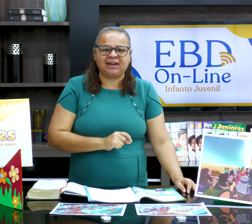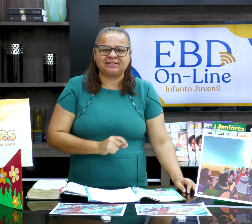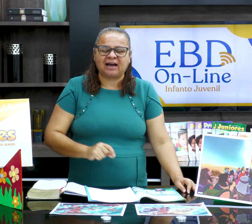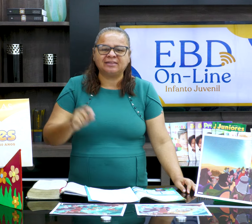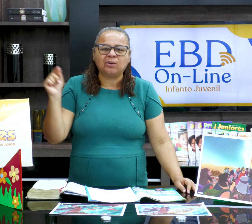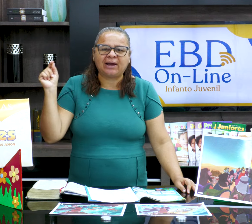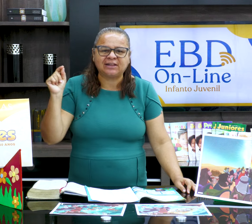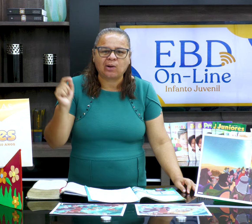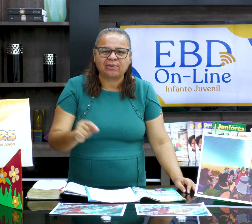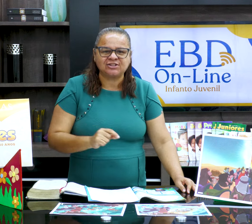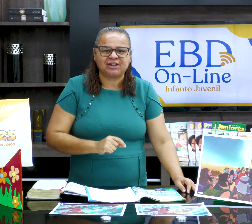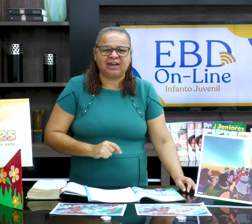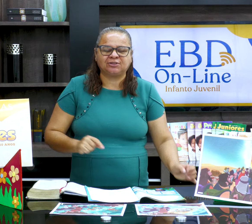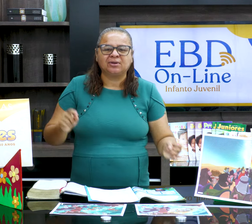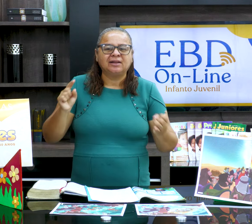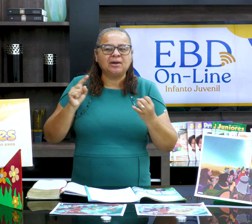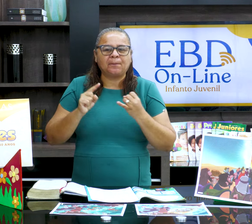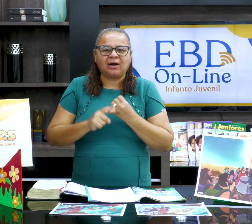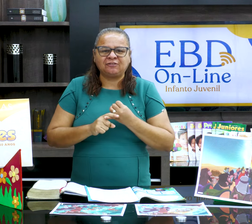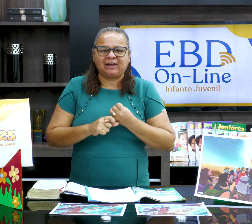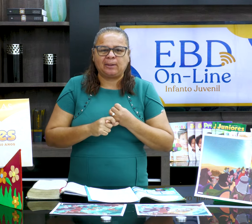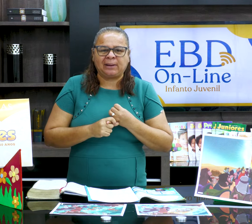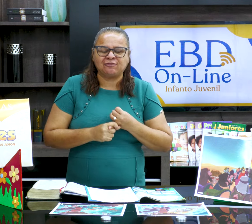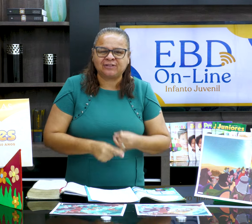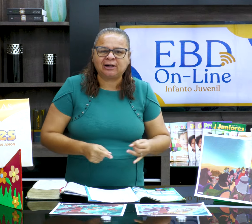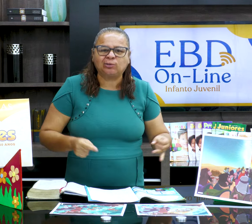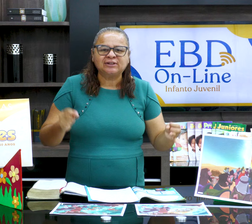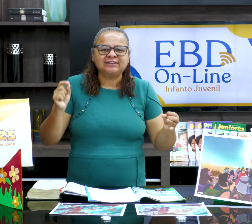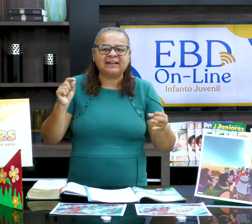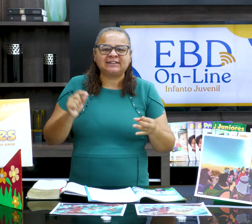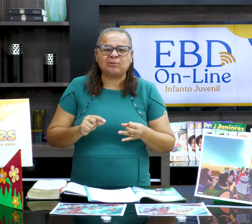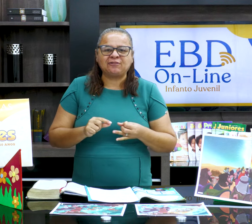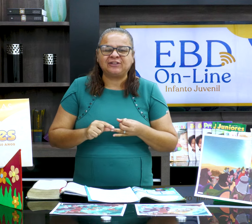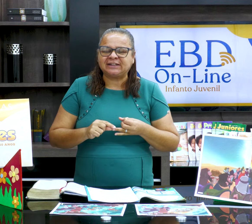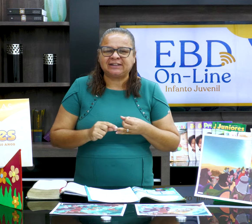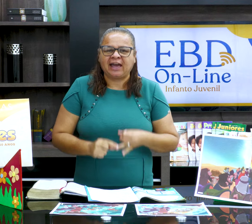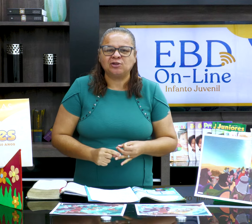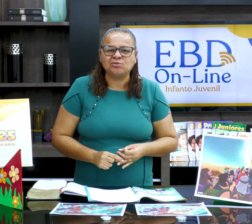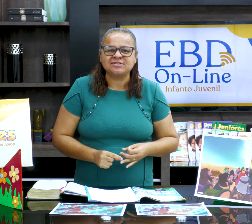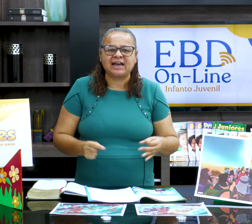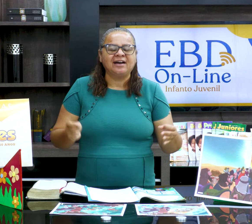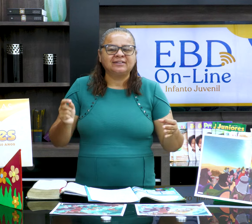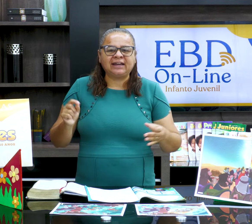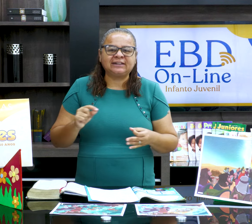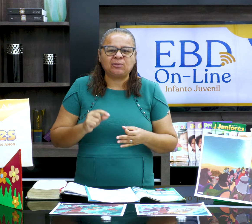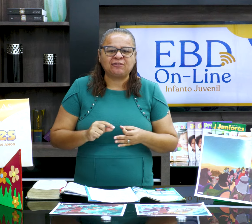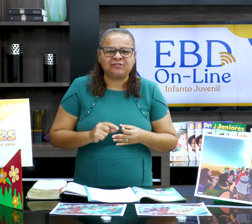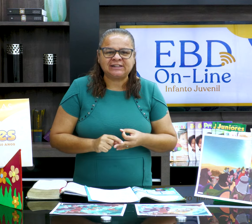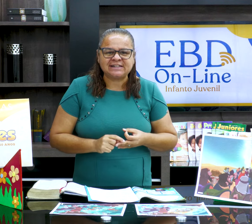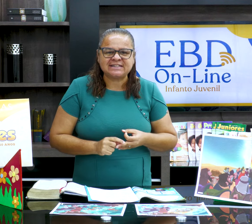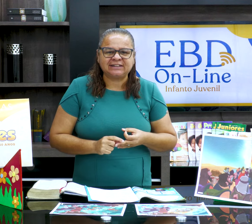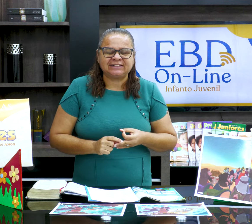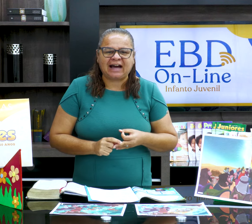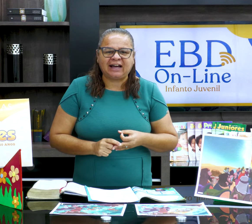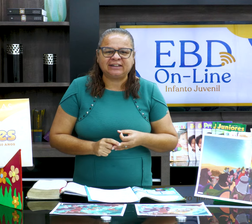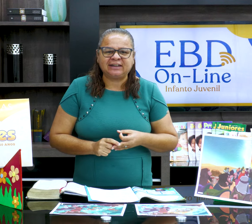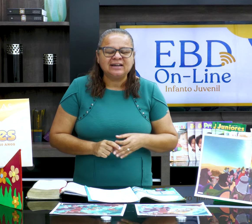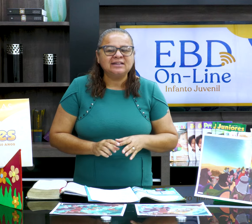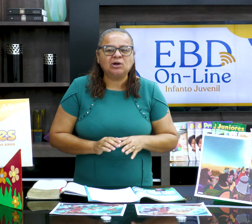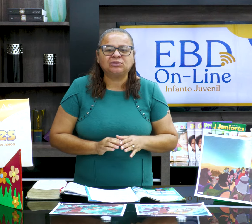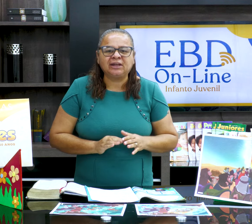é Estreita não é de qualquer jeito não pode falar palavrão tem que ter uma vida de renun tem que ter uma vida de